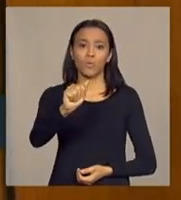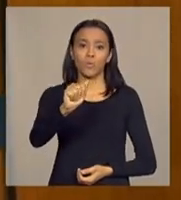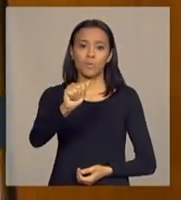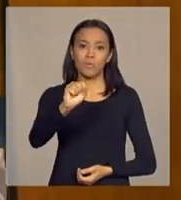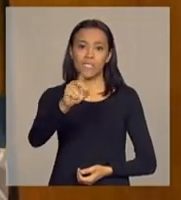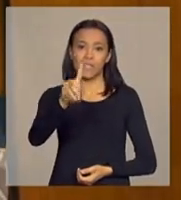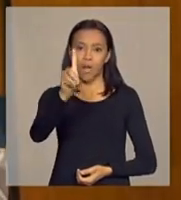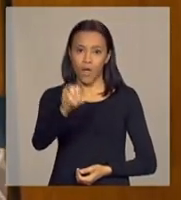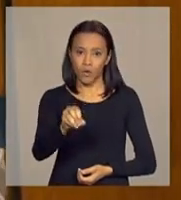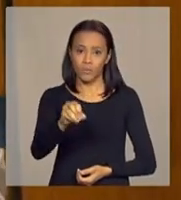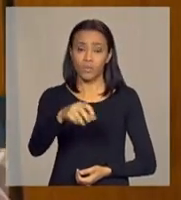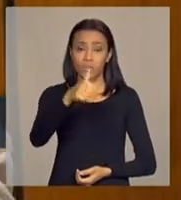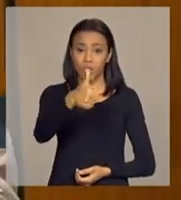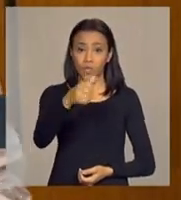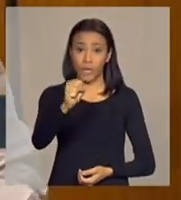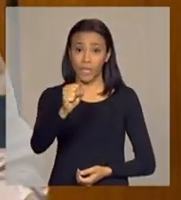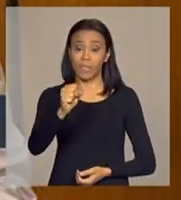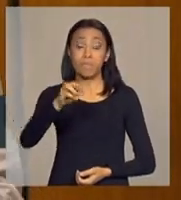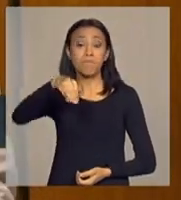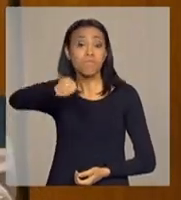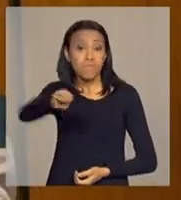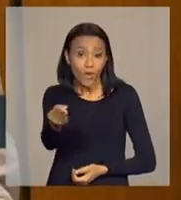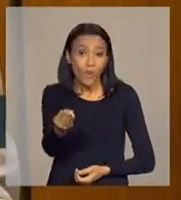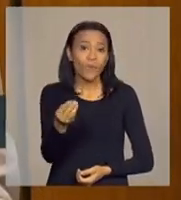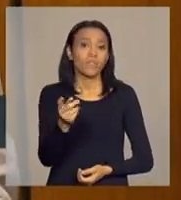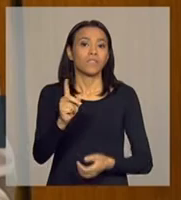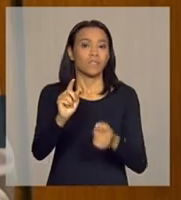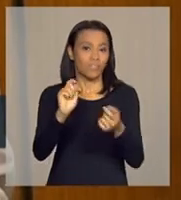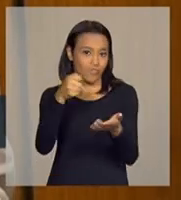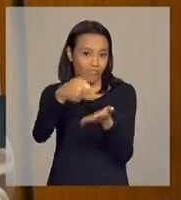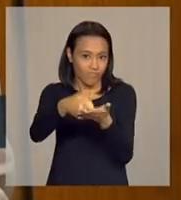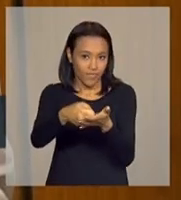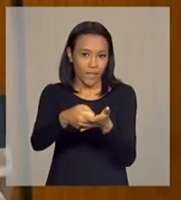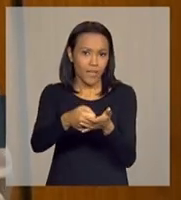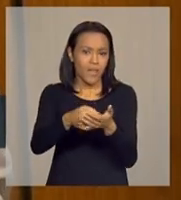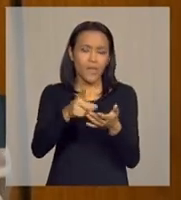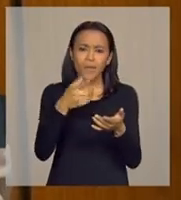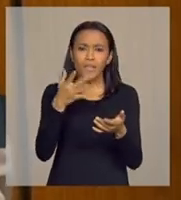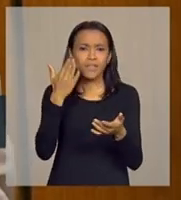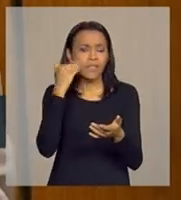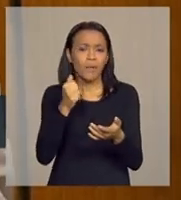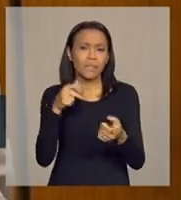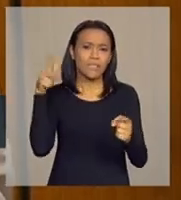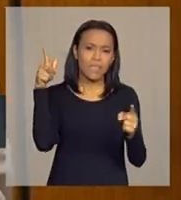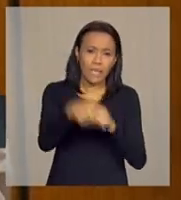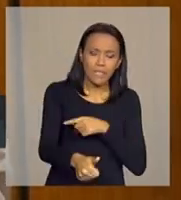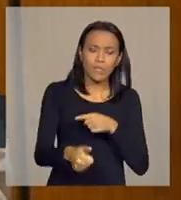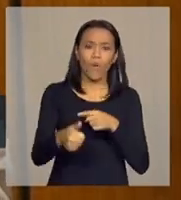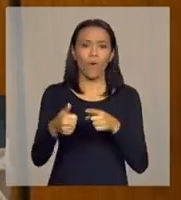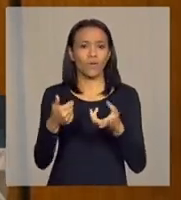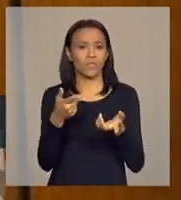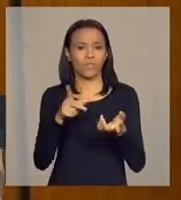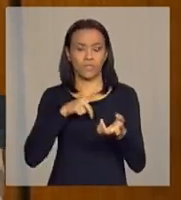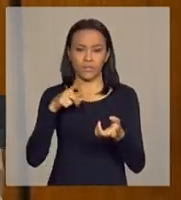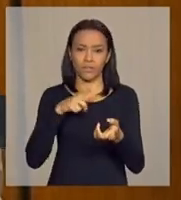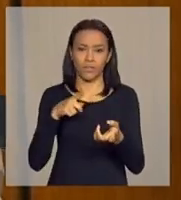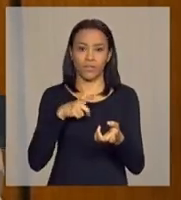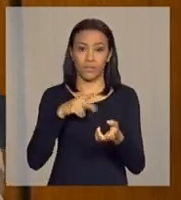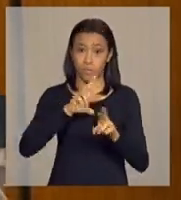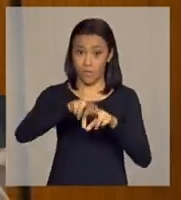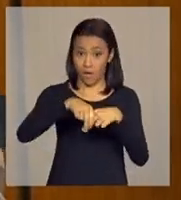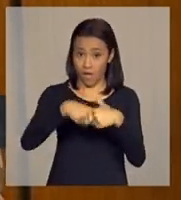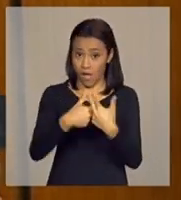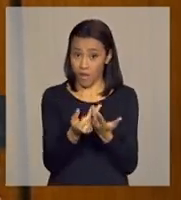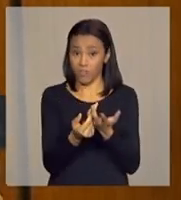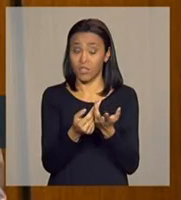milhões de restos a pagar queria saber se esse contingenciamento contempla anulação de parte desses restos